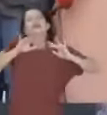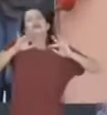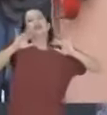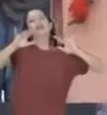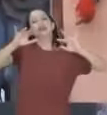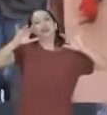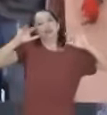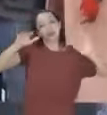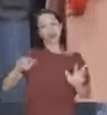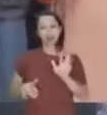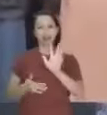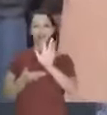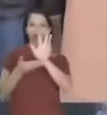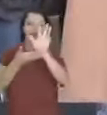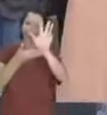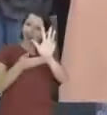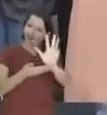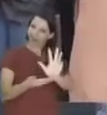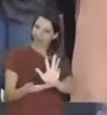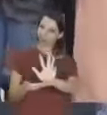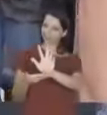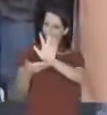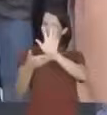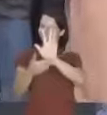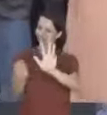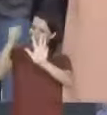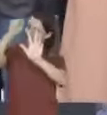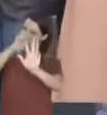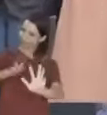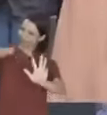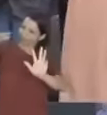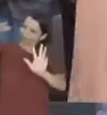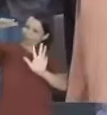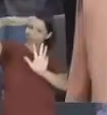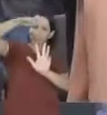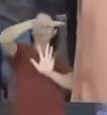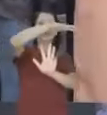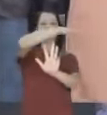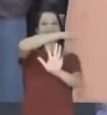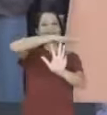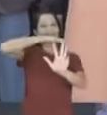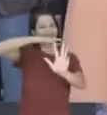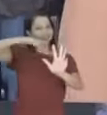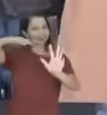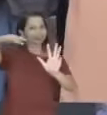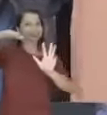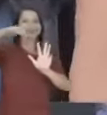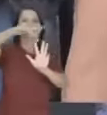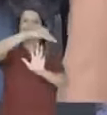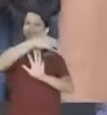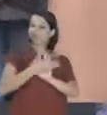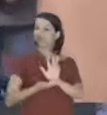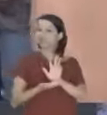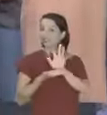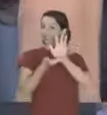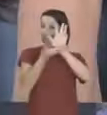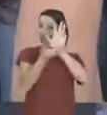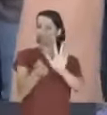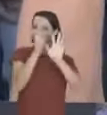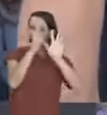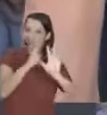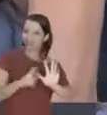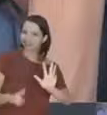Lulalá, brilha nossa estrela. Nasce a esperança,